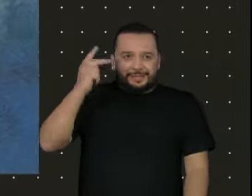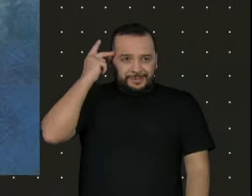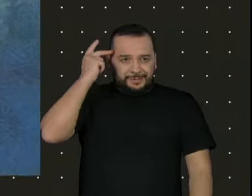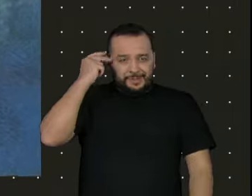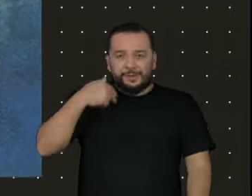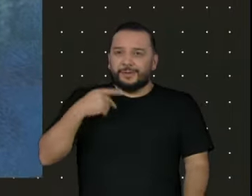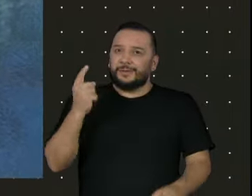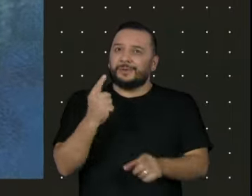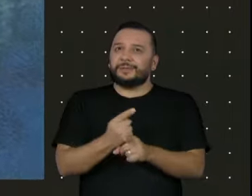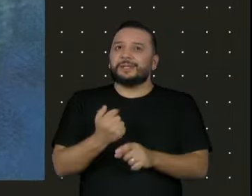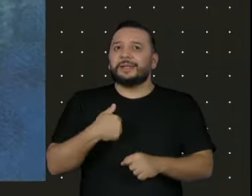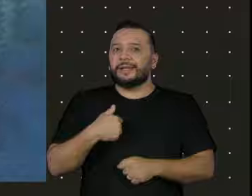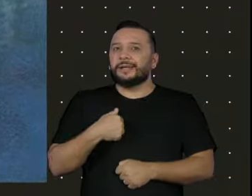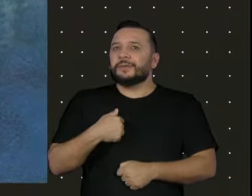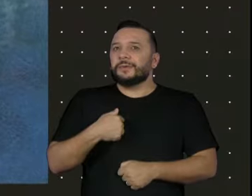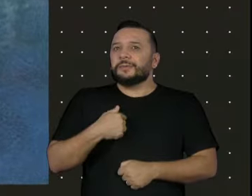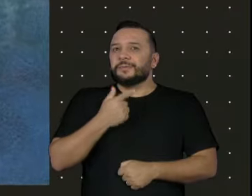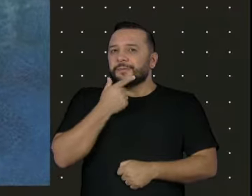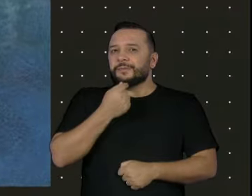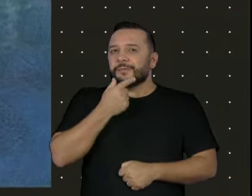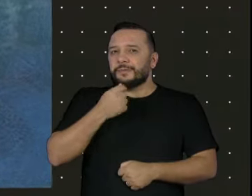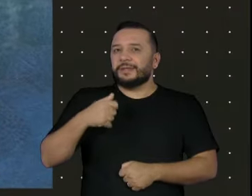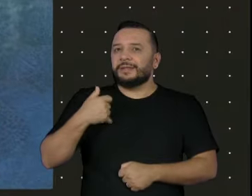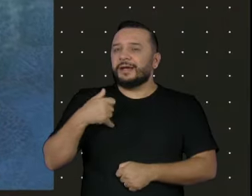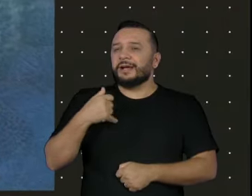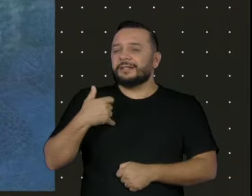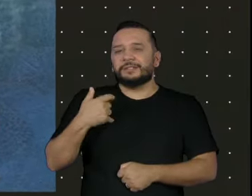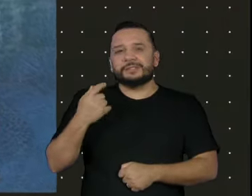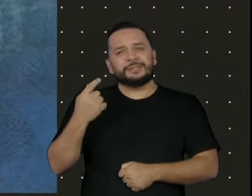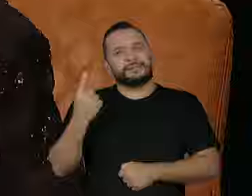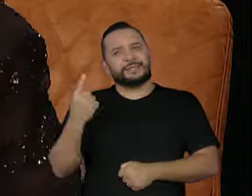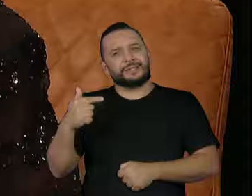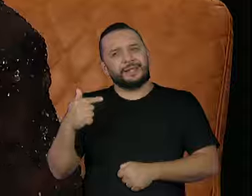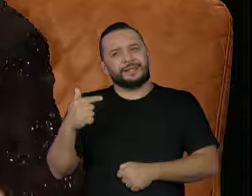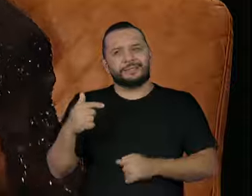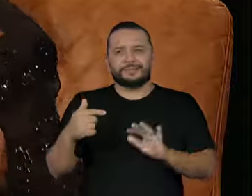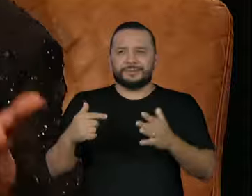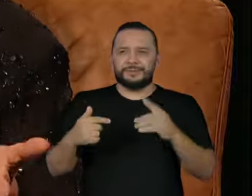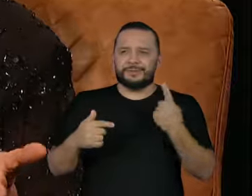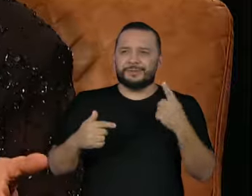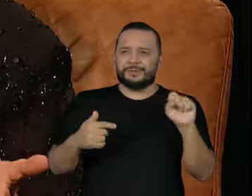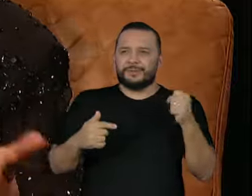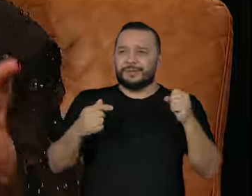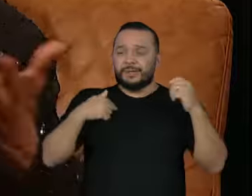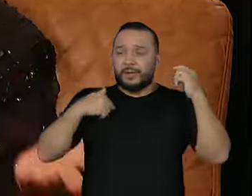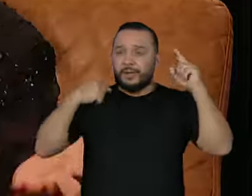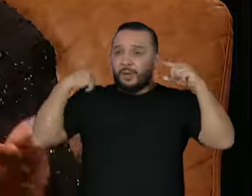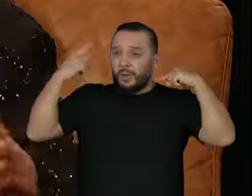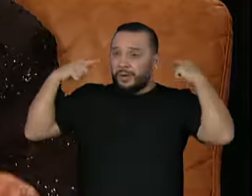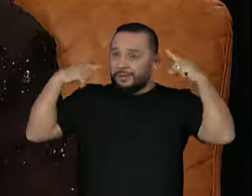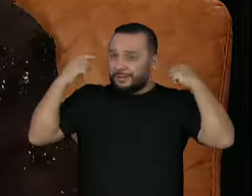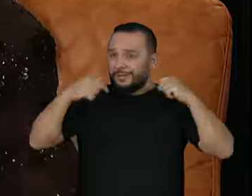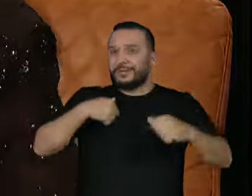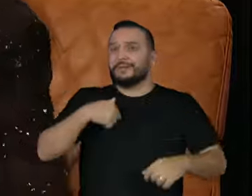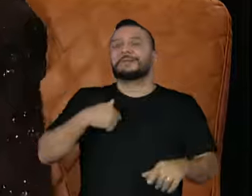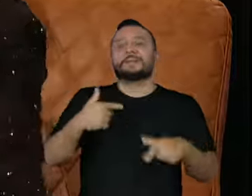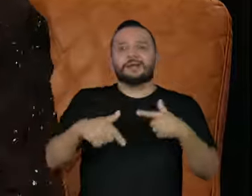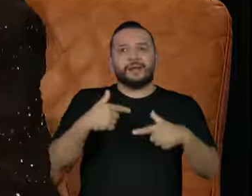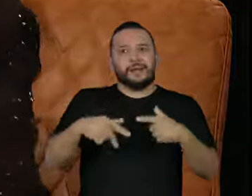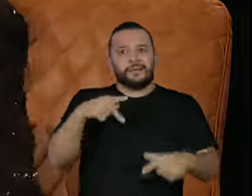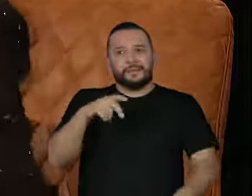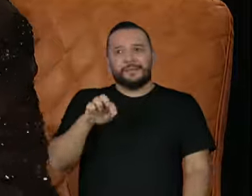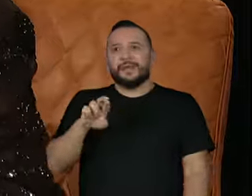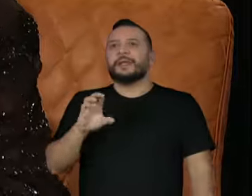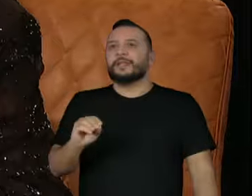de 18 anos, 17 anos, e eu fiquei enlouquecida. E eu trabalhava com o Pedrinho Mato, o Walter Vanderlei.